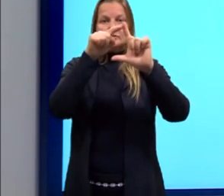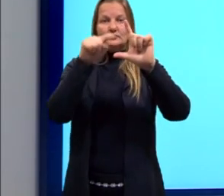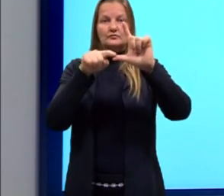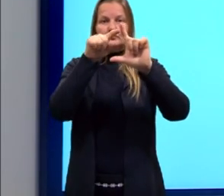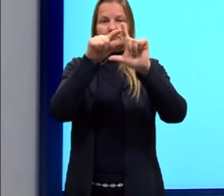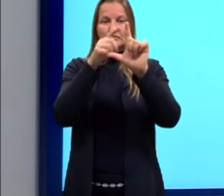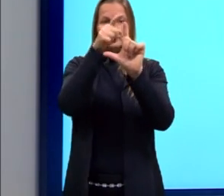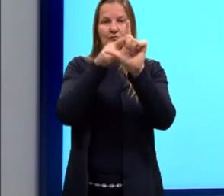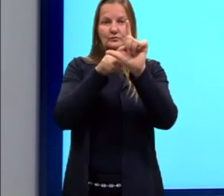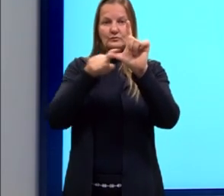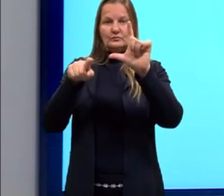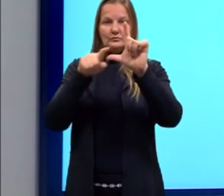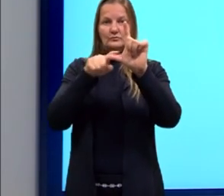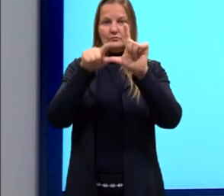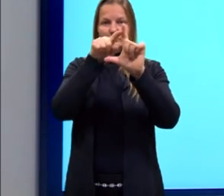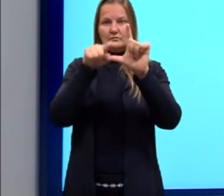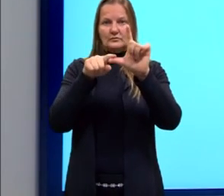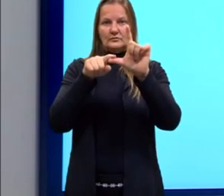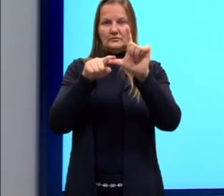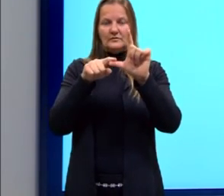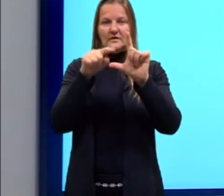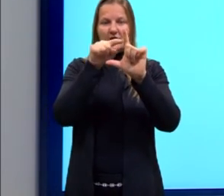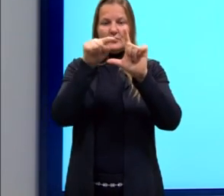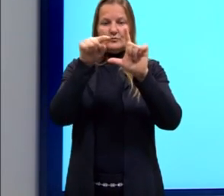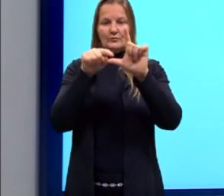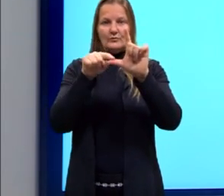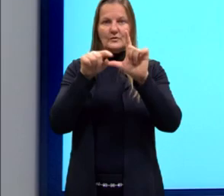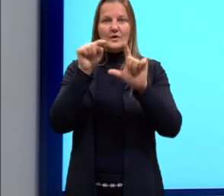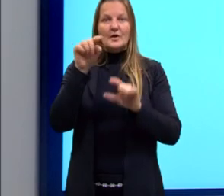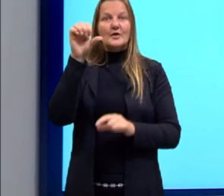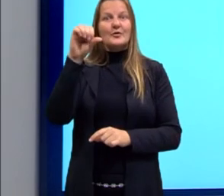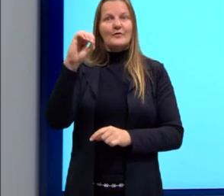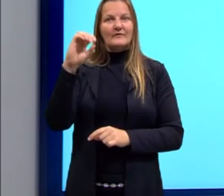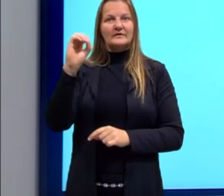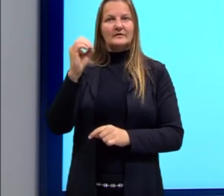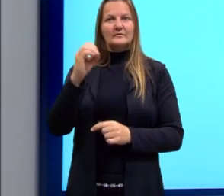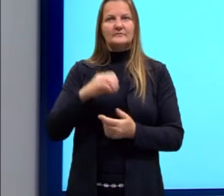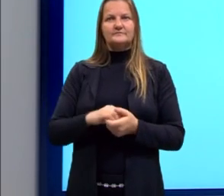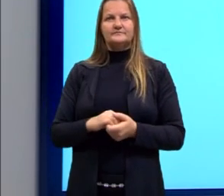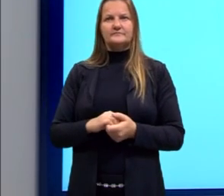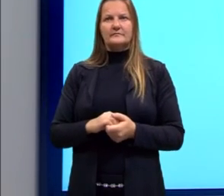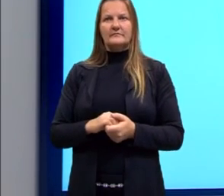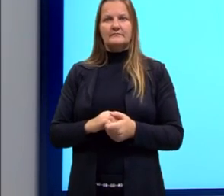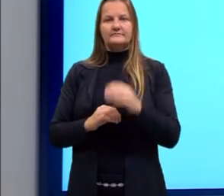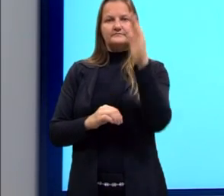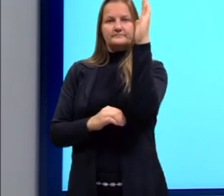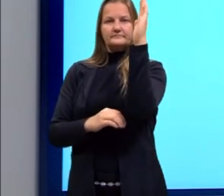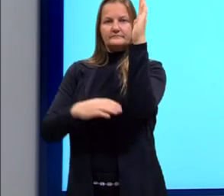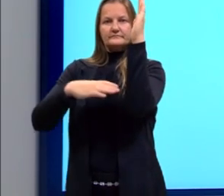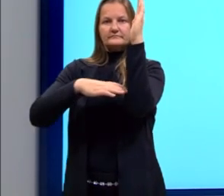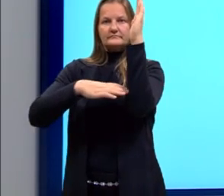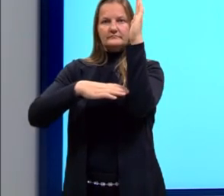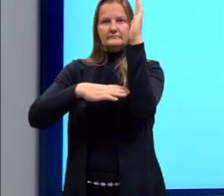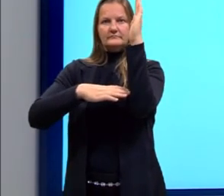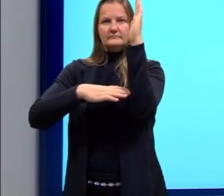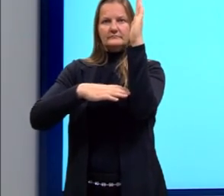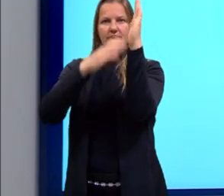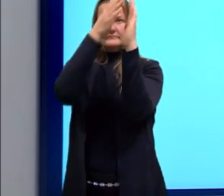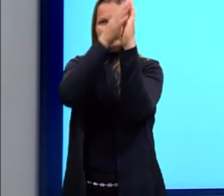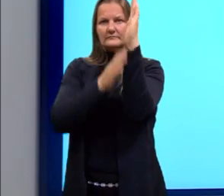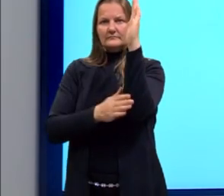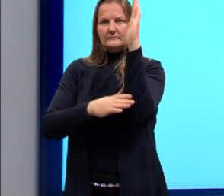que a gente conhece pelo quadradinho né o ângulo reto nós chamamos essas retas de perpendiculares